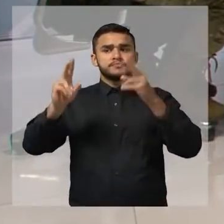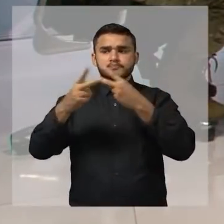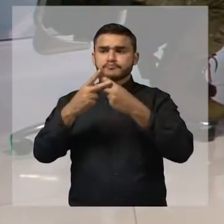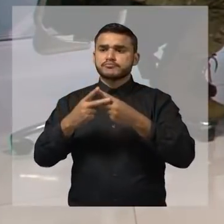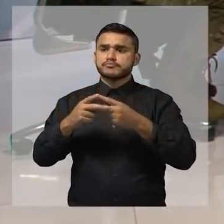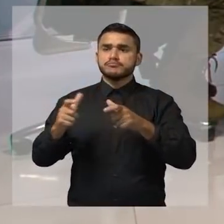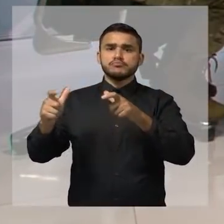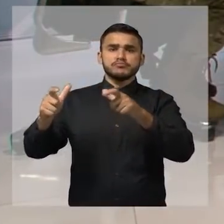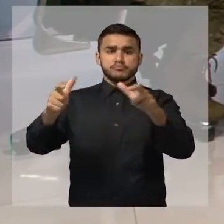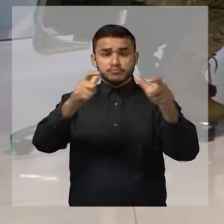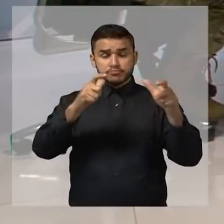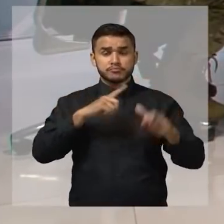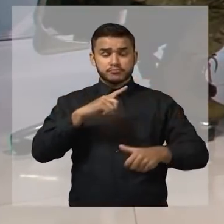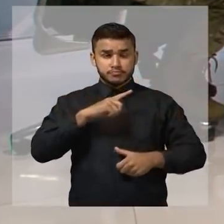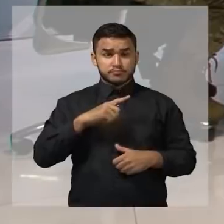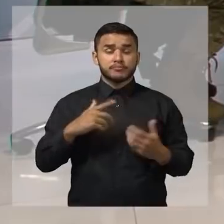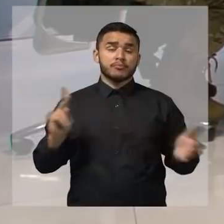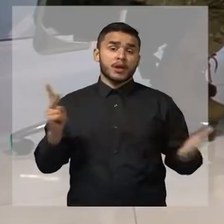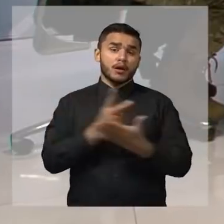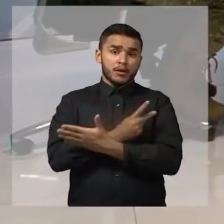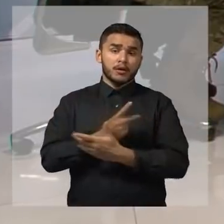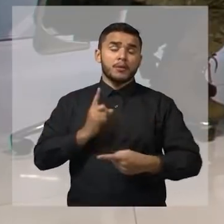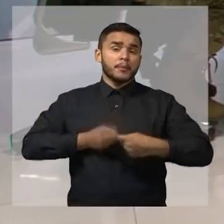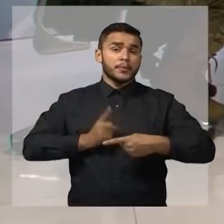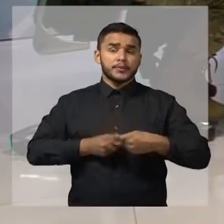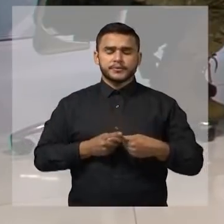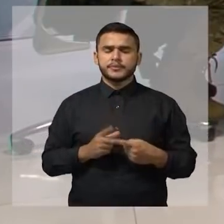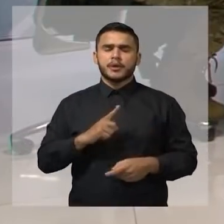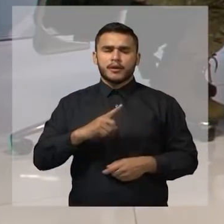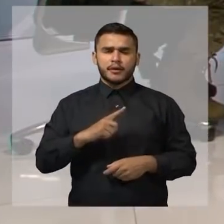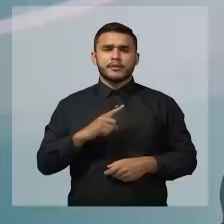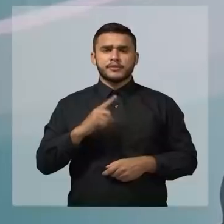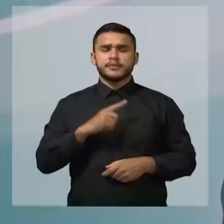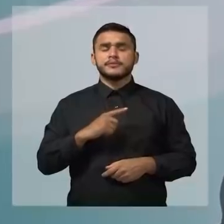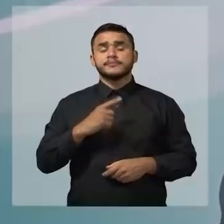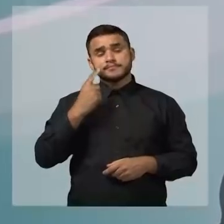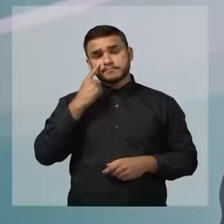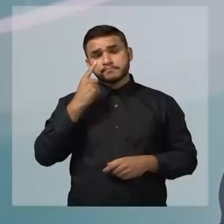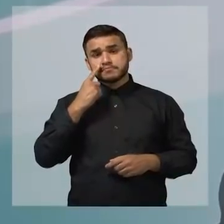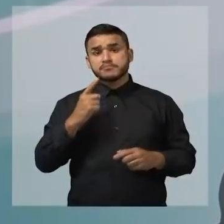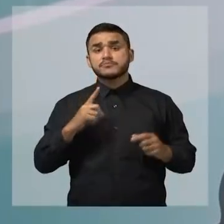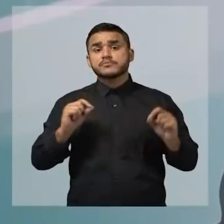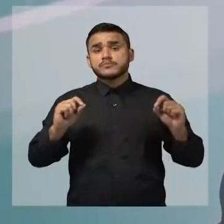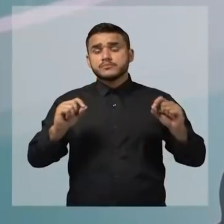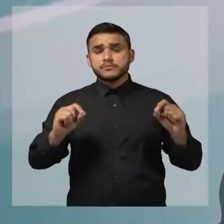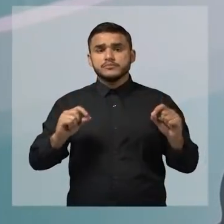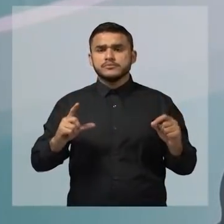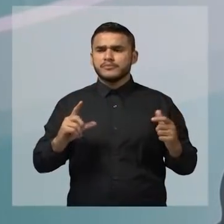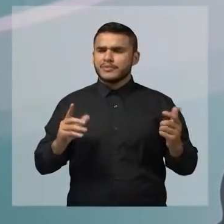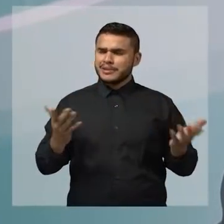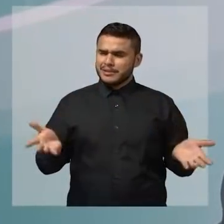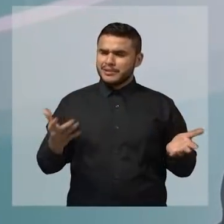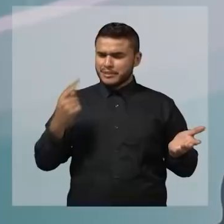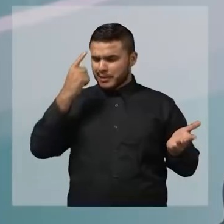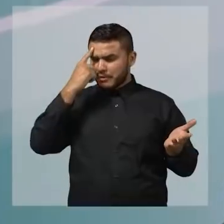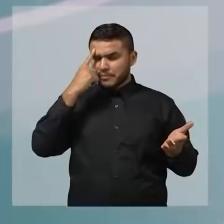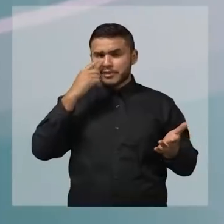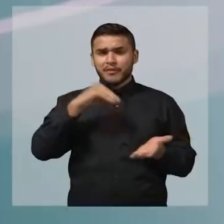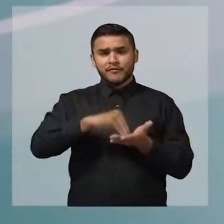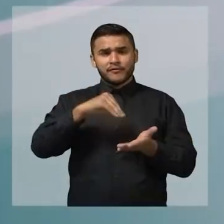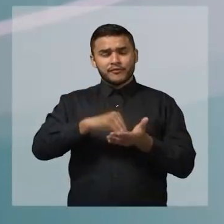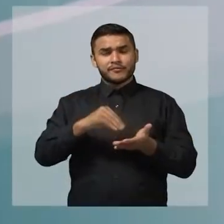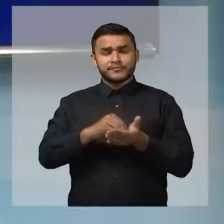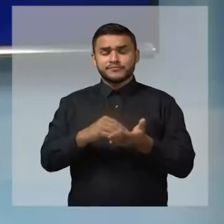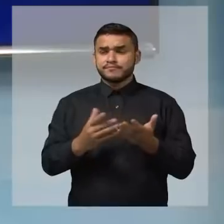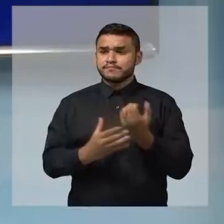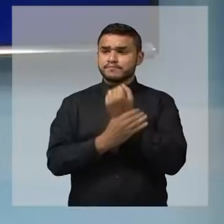atribuía-se, inclusive, que essas ações externas decorria exatamente desse comando, desse domínio. Isso é fato?